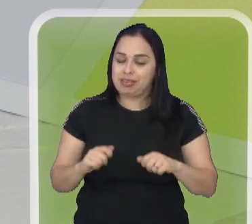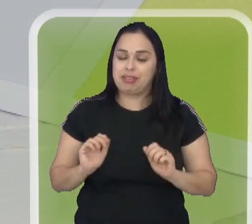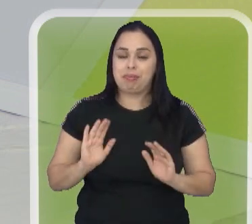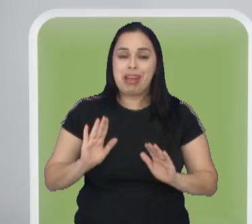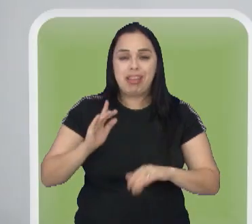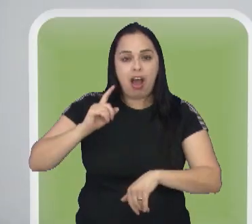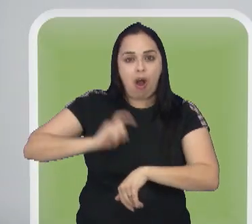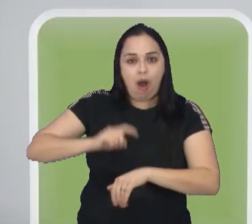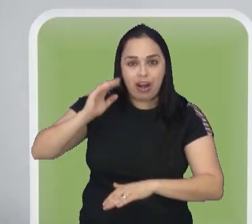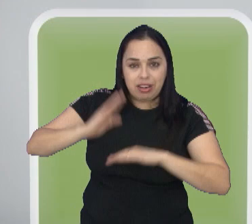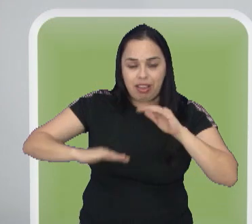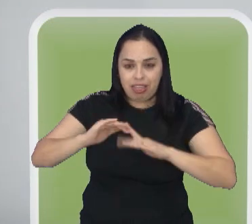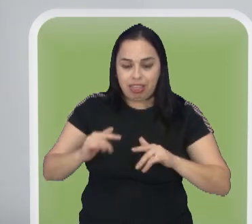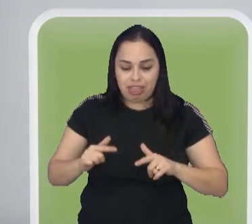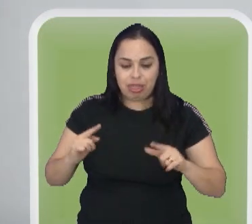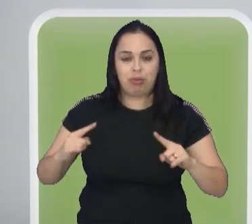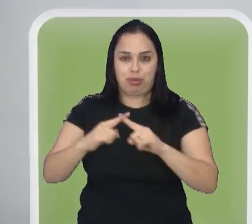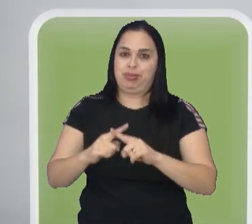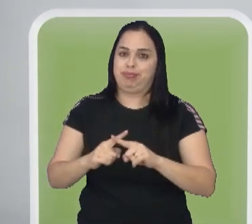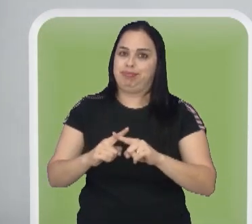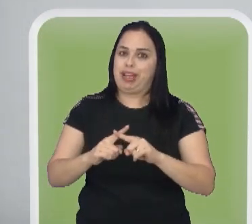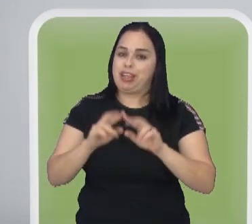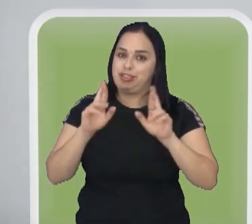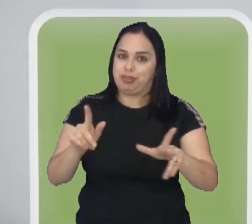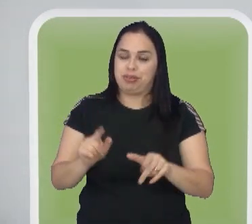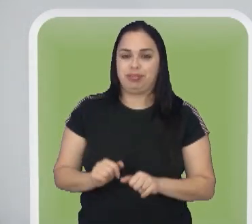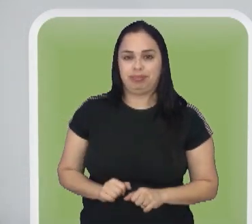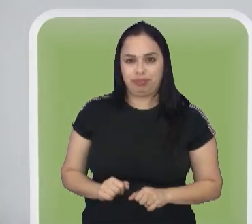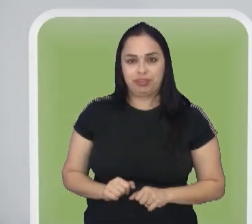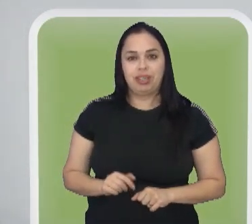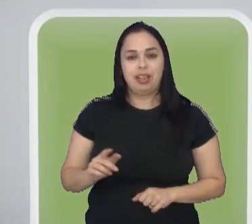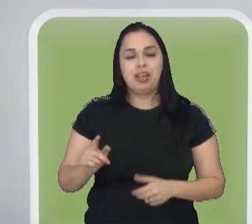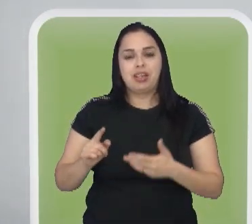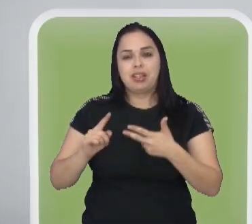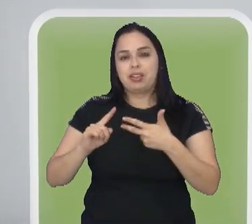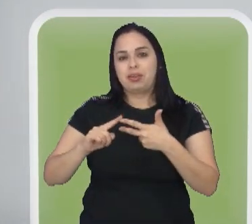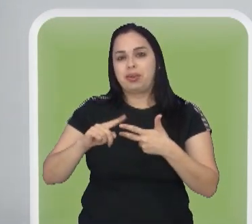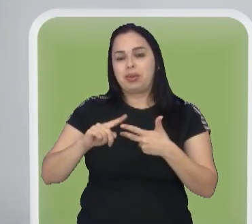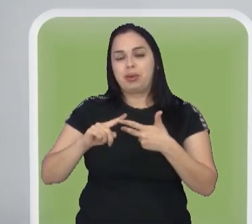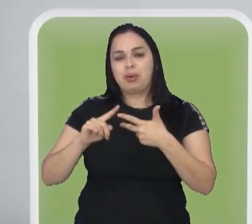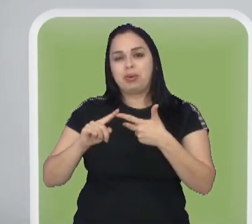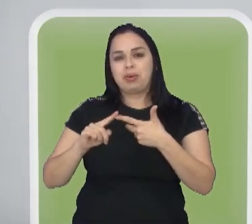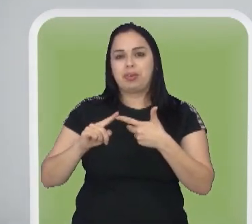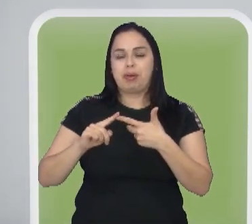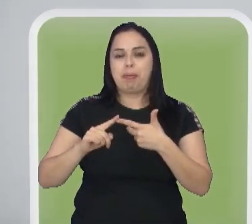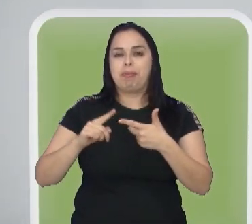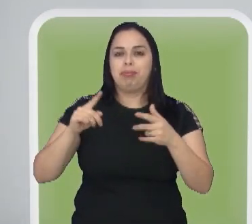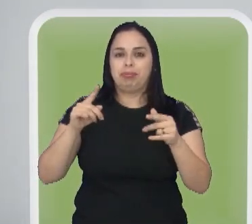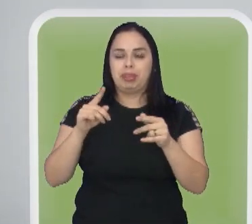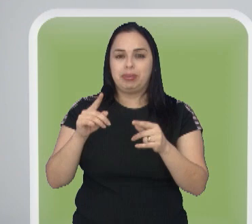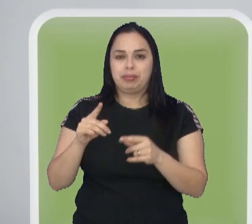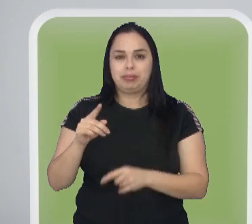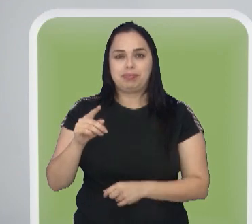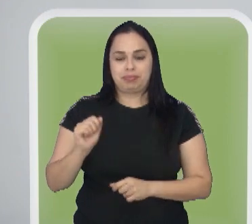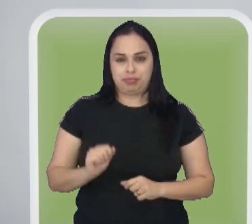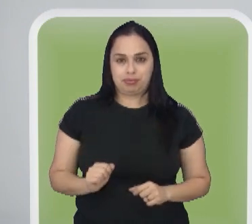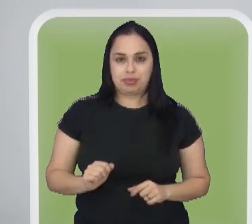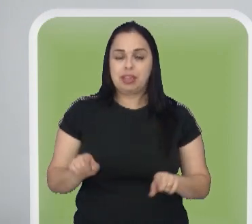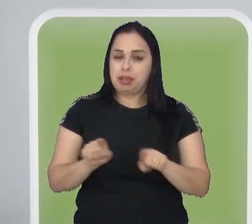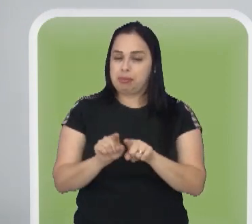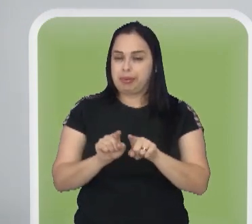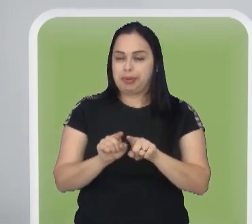Brunão? É, a sorte, entre aspas, do São José é que o Grêmio Prudente é muito favorito contra o Desportivo Brasil, porque joga em casa também.